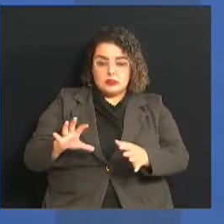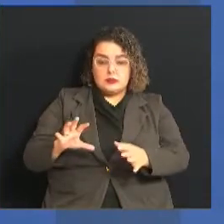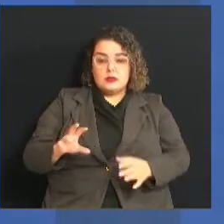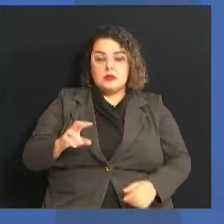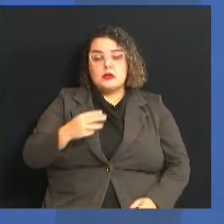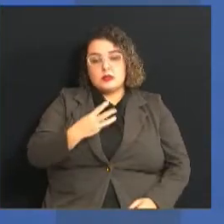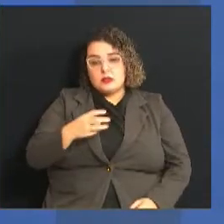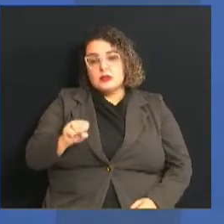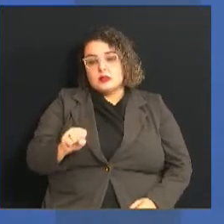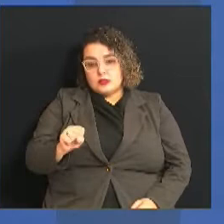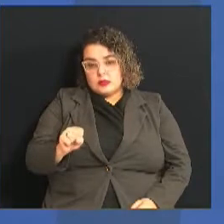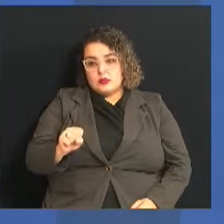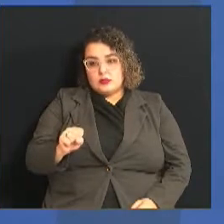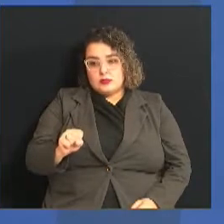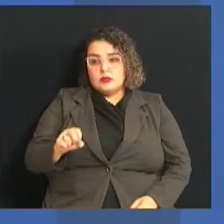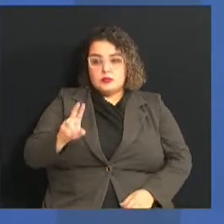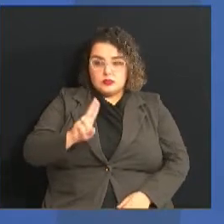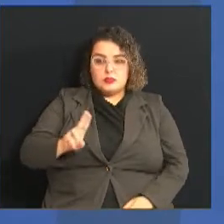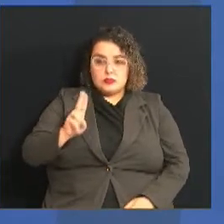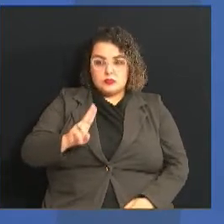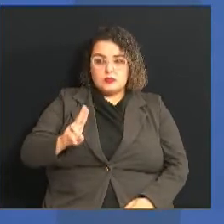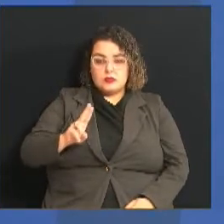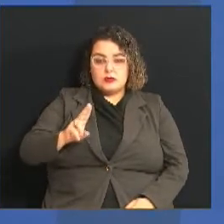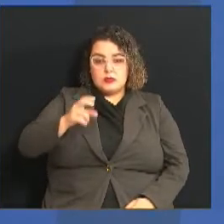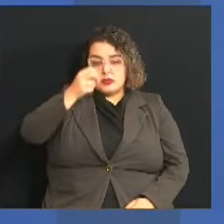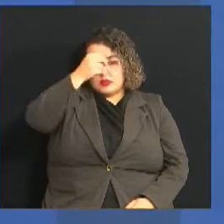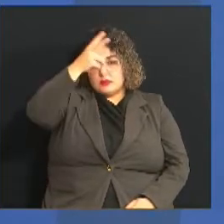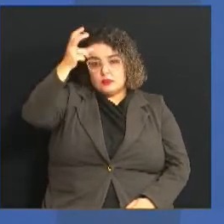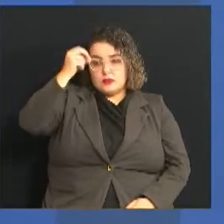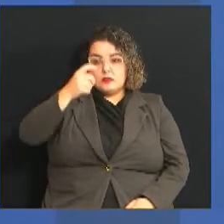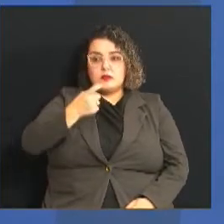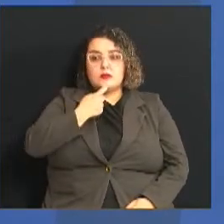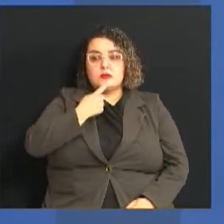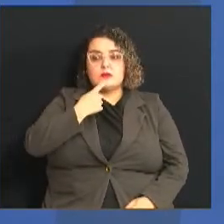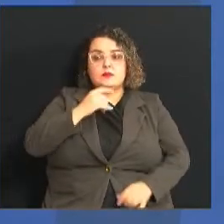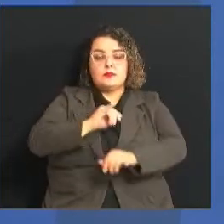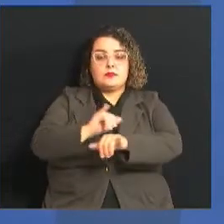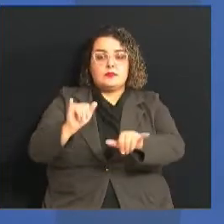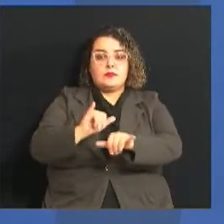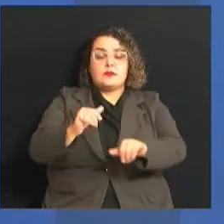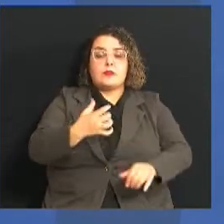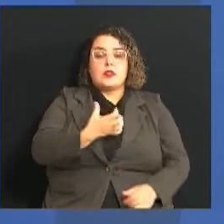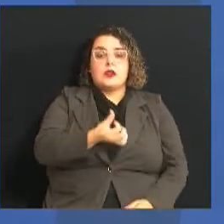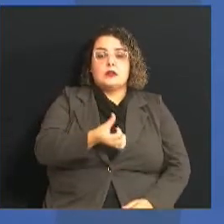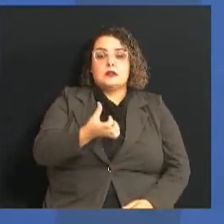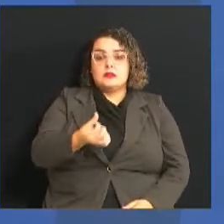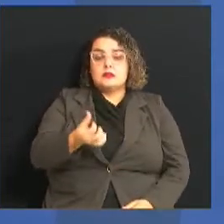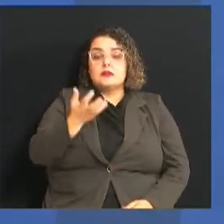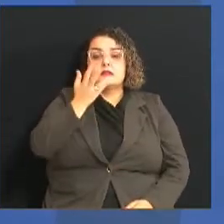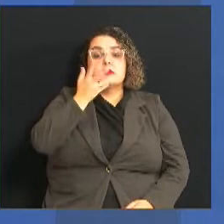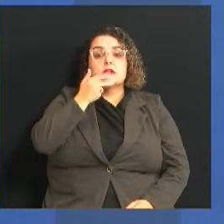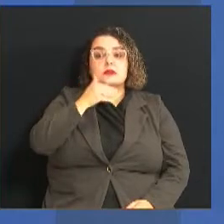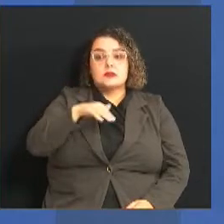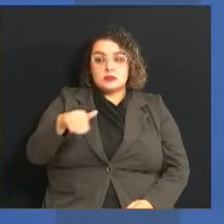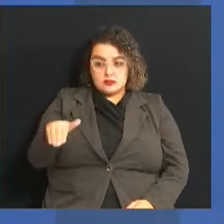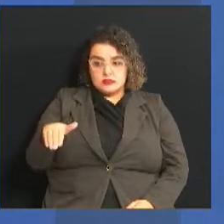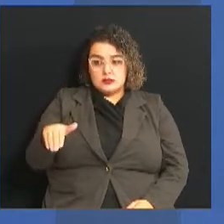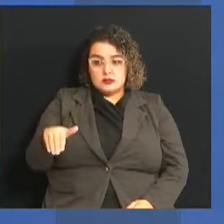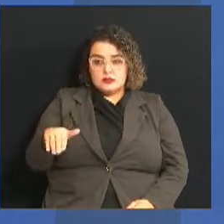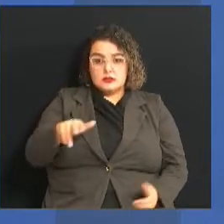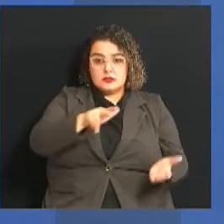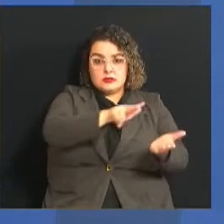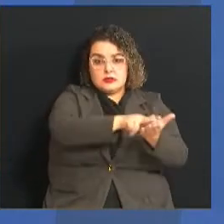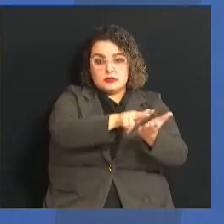estão ocupados. E a Prefeitura de Campinas informou ainda que 66 crianças estão internadas